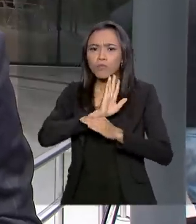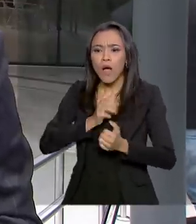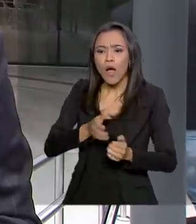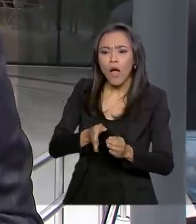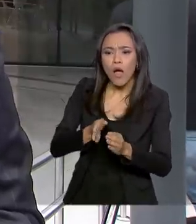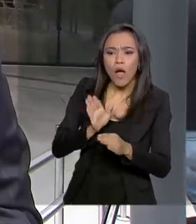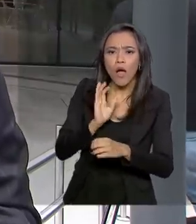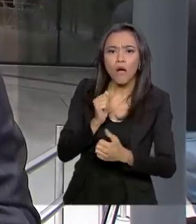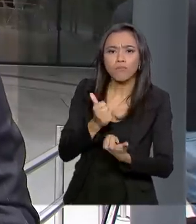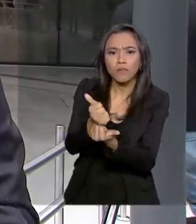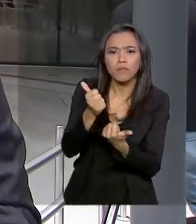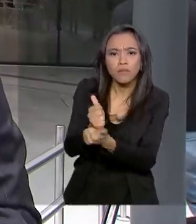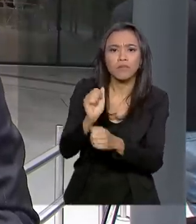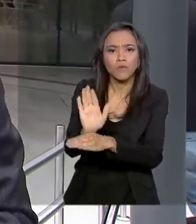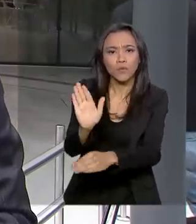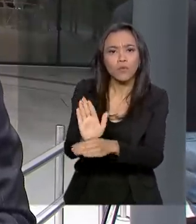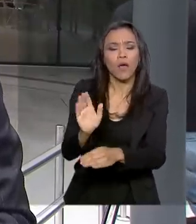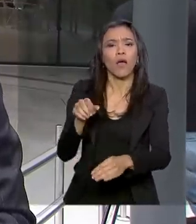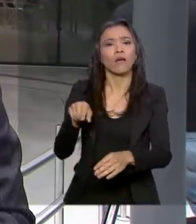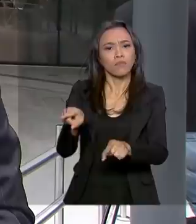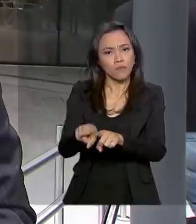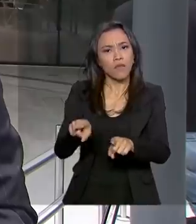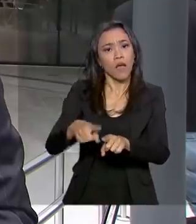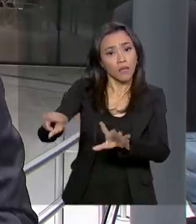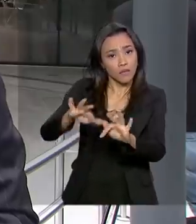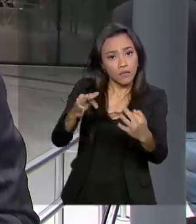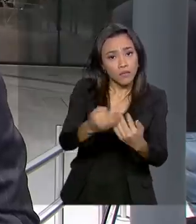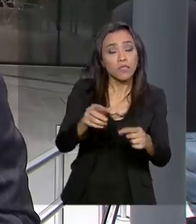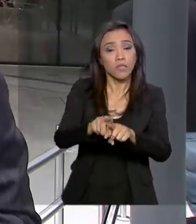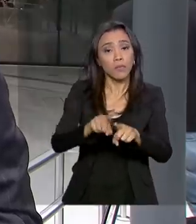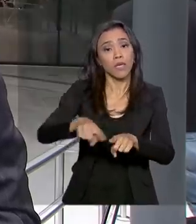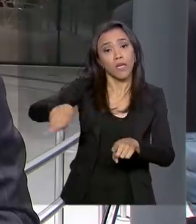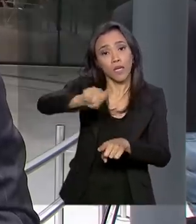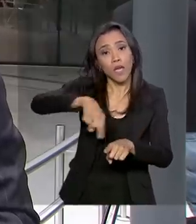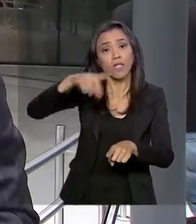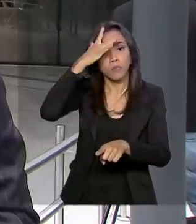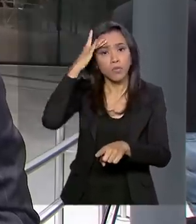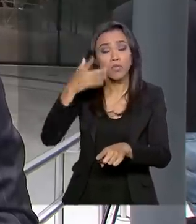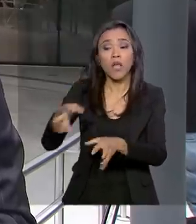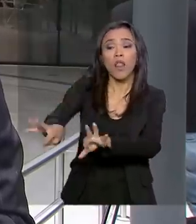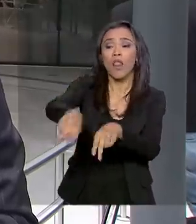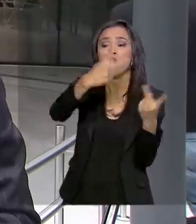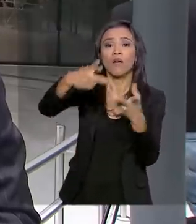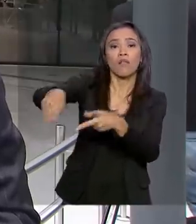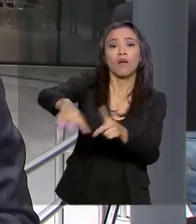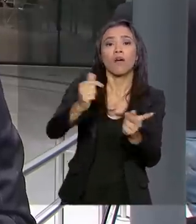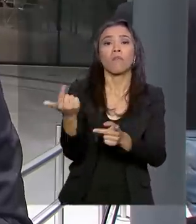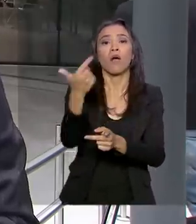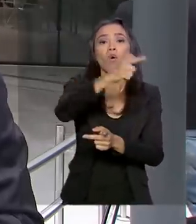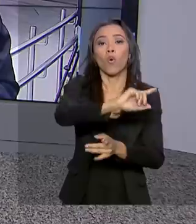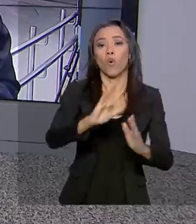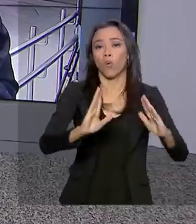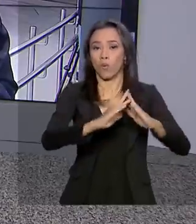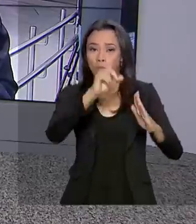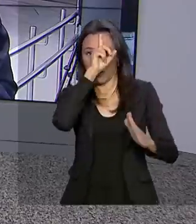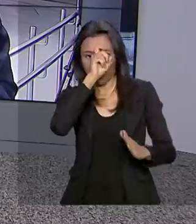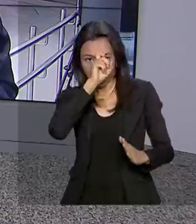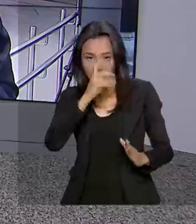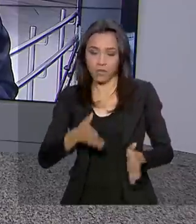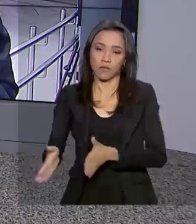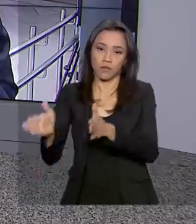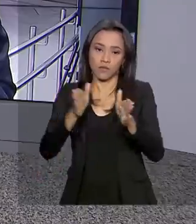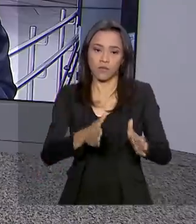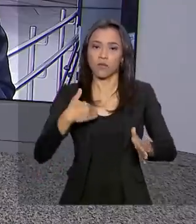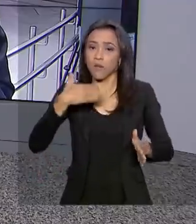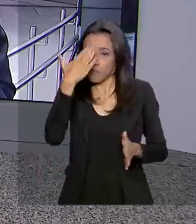às vítimas e também aos pacientes para serem acomodados em outros hospitais. Lilian. Obrigada